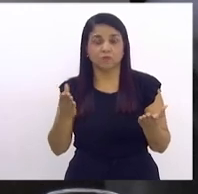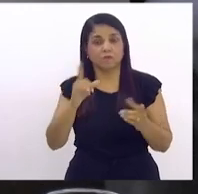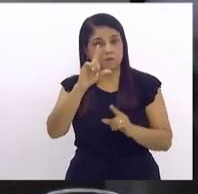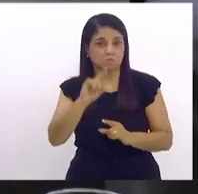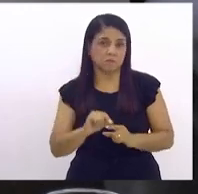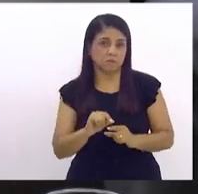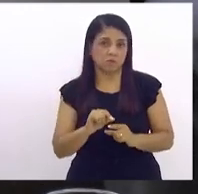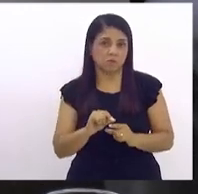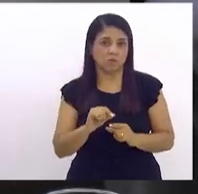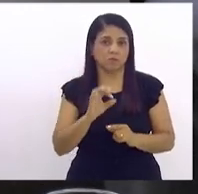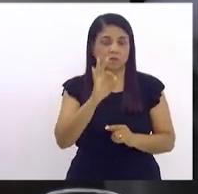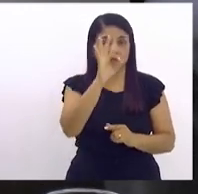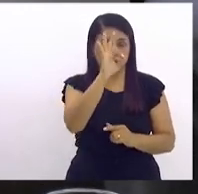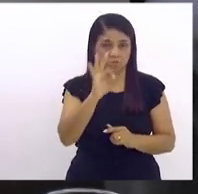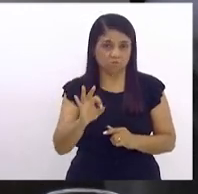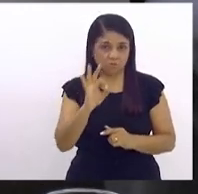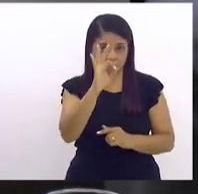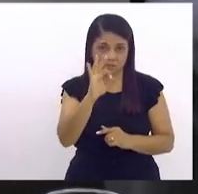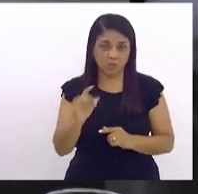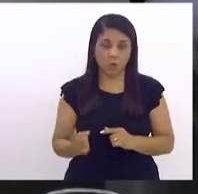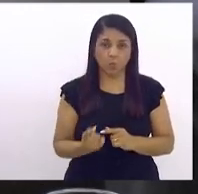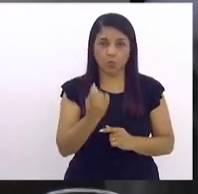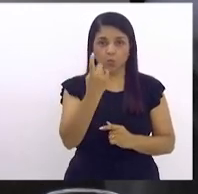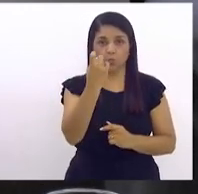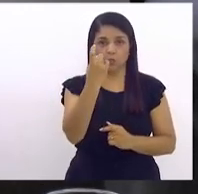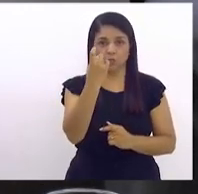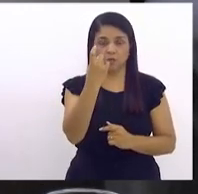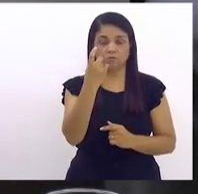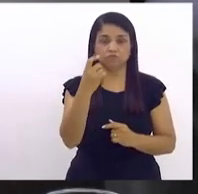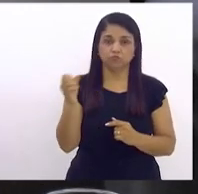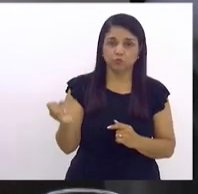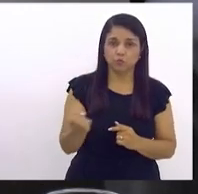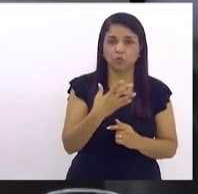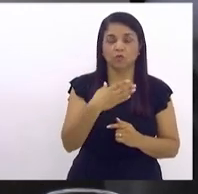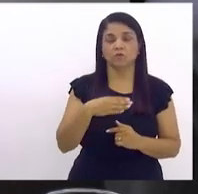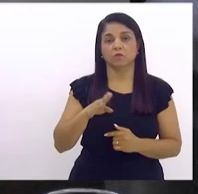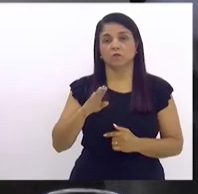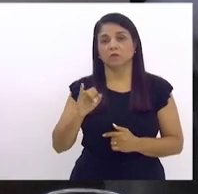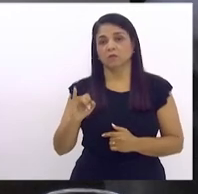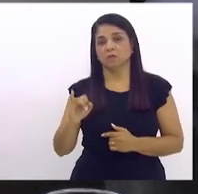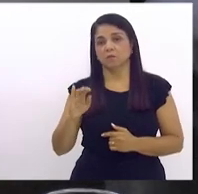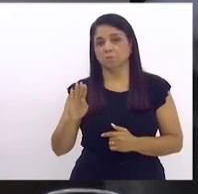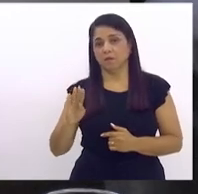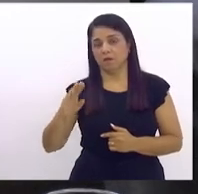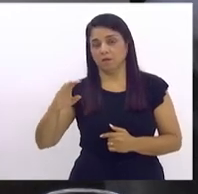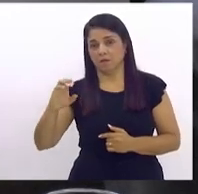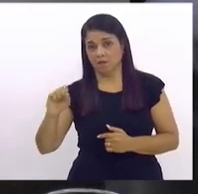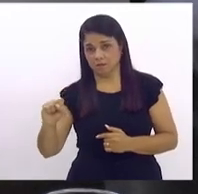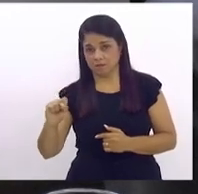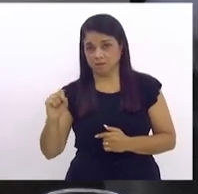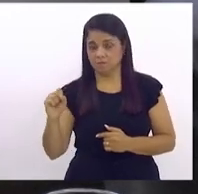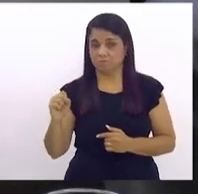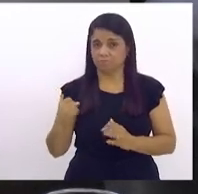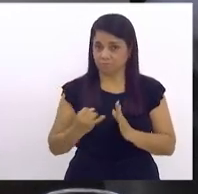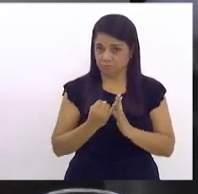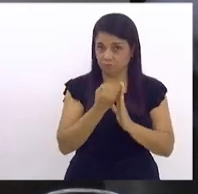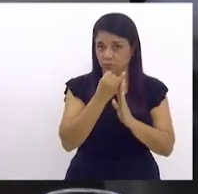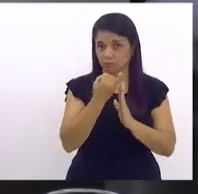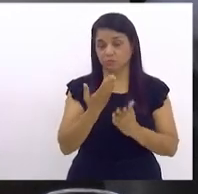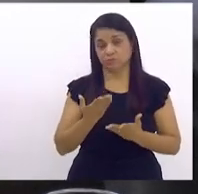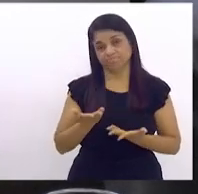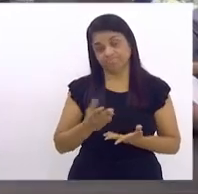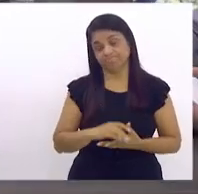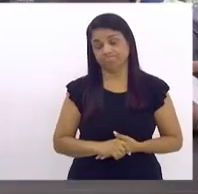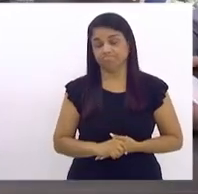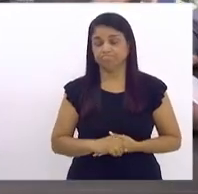da alíquota única do novo imposto IBS. Né? É isso. Perfeito.